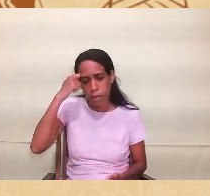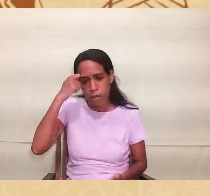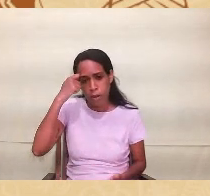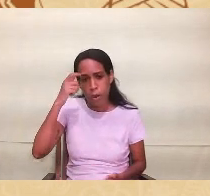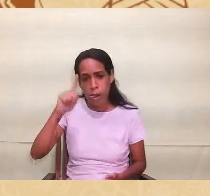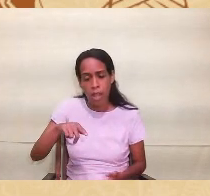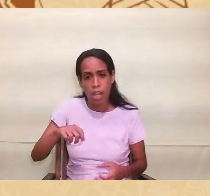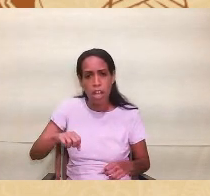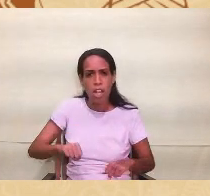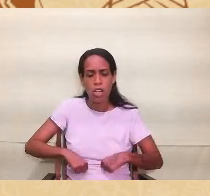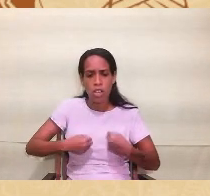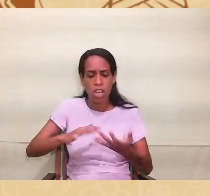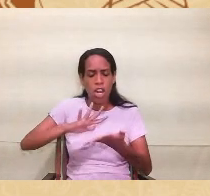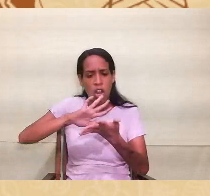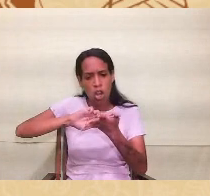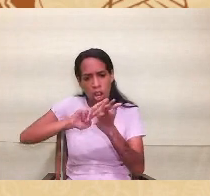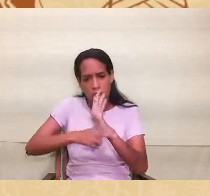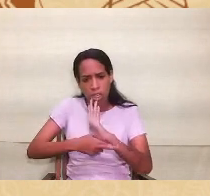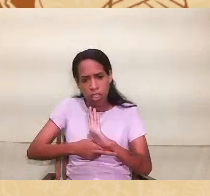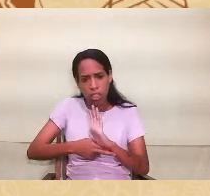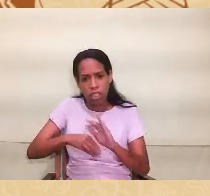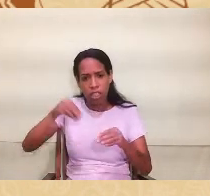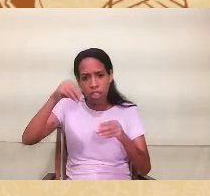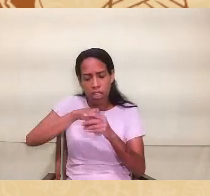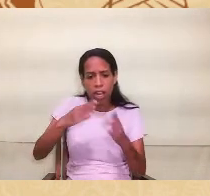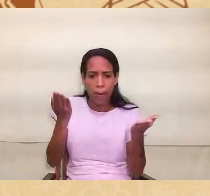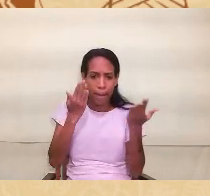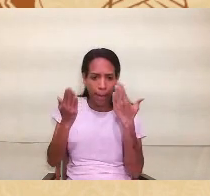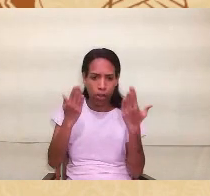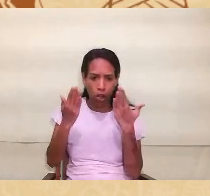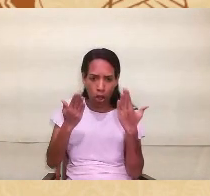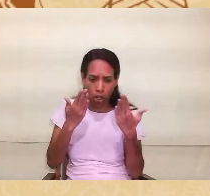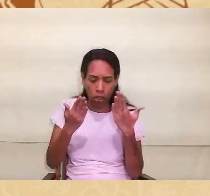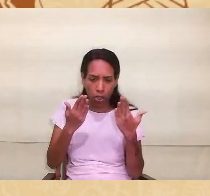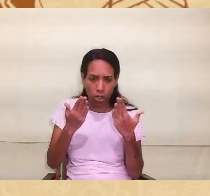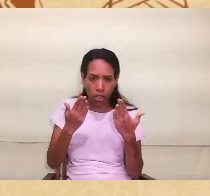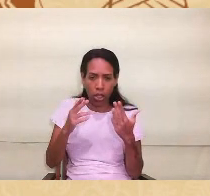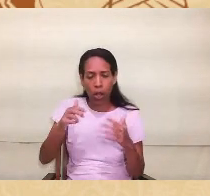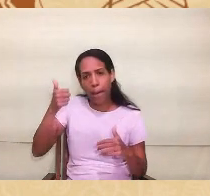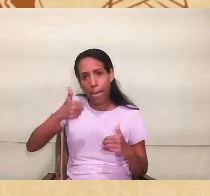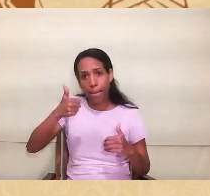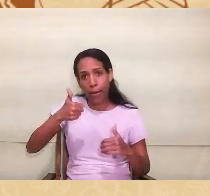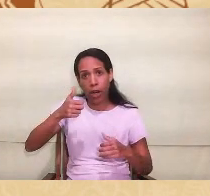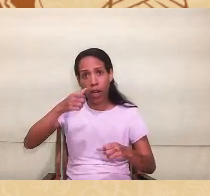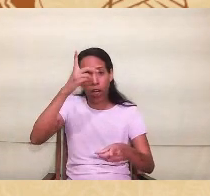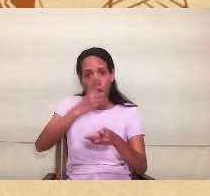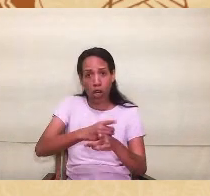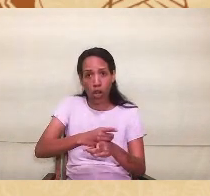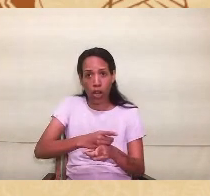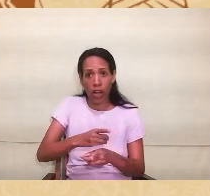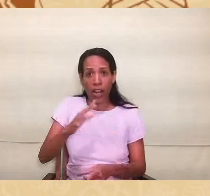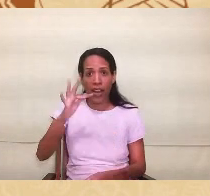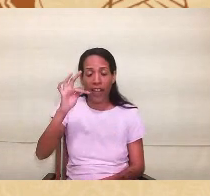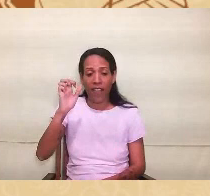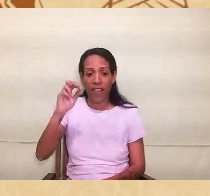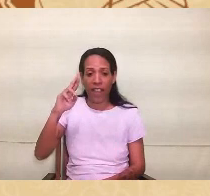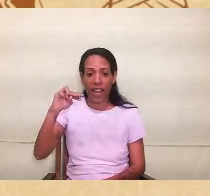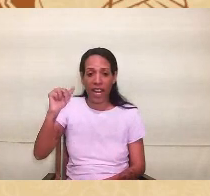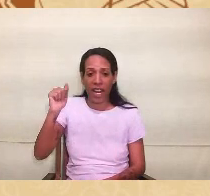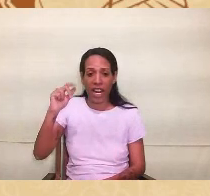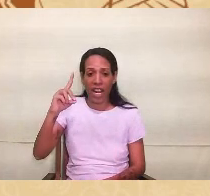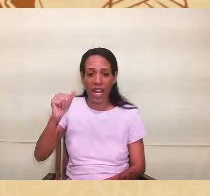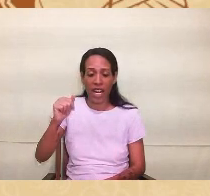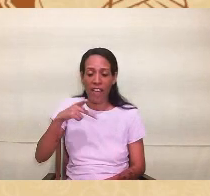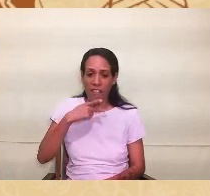luta contra o racismo dentro da psicologia. No nosso primeiro encontro, a Fernanda Lopes fez referência, né,